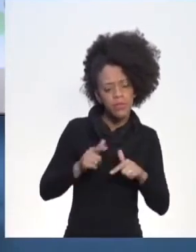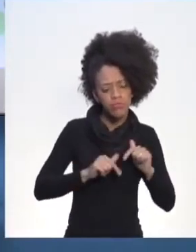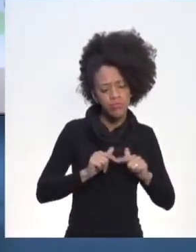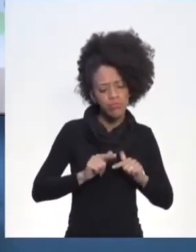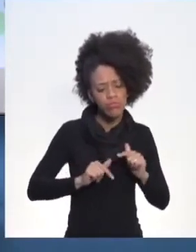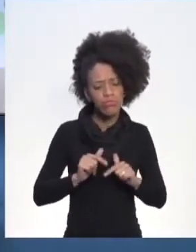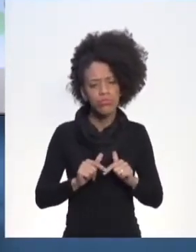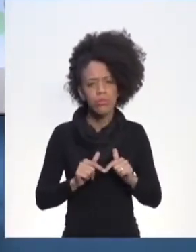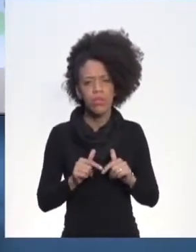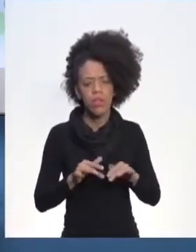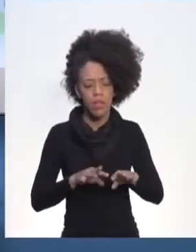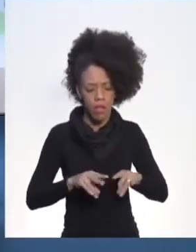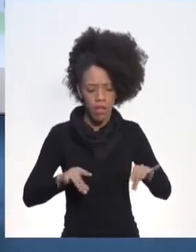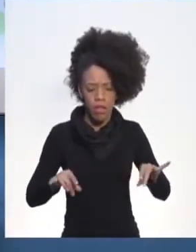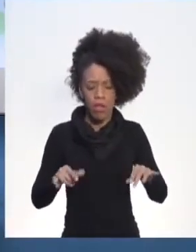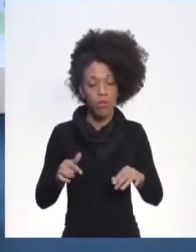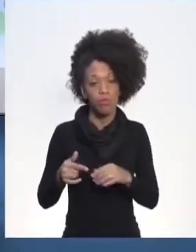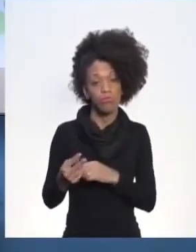sem proteção.